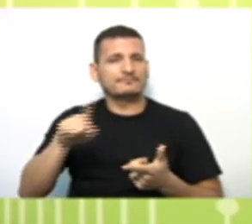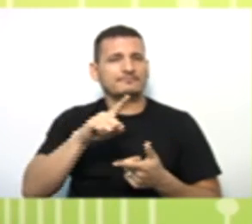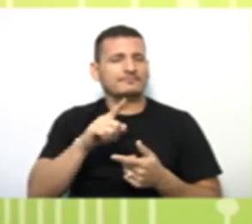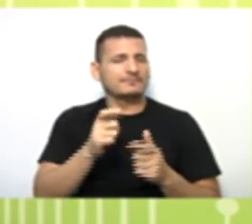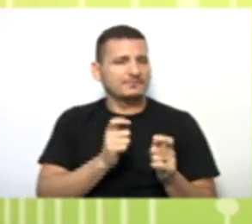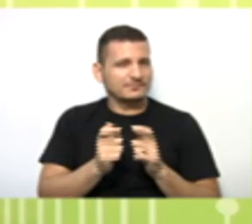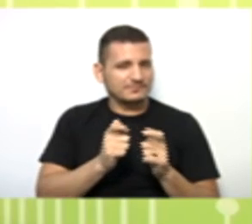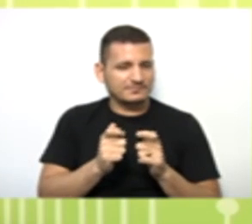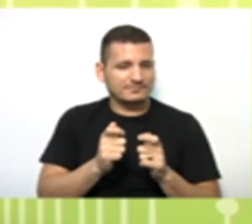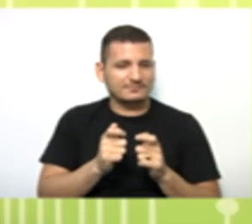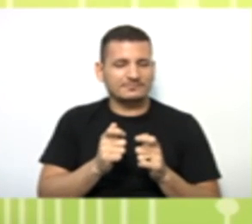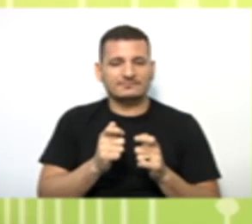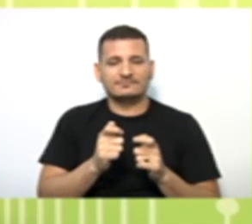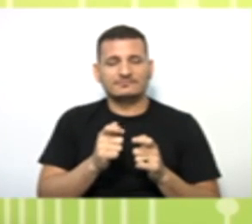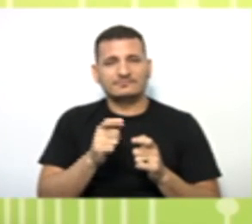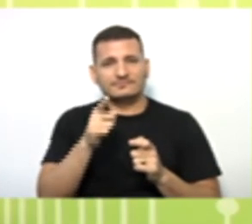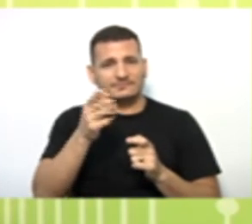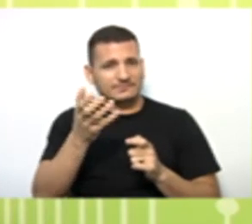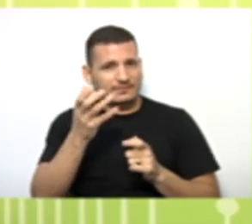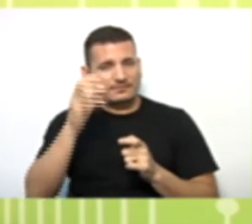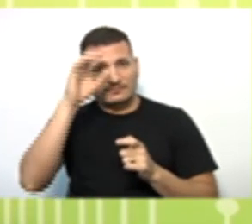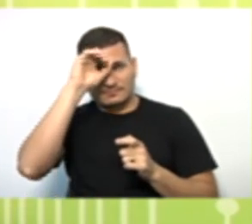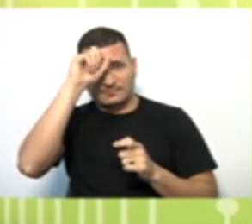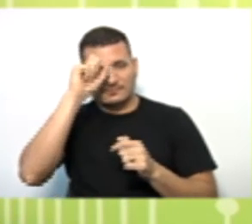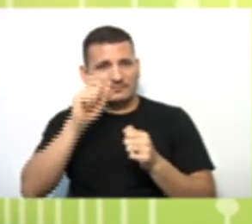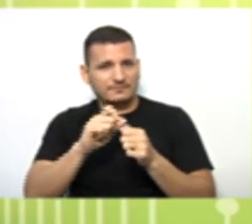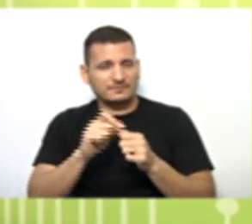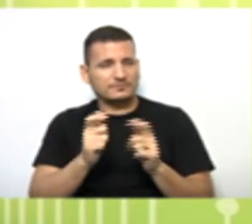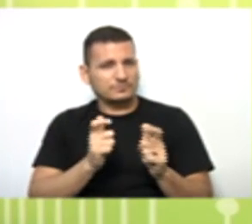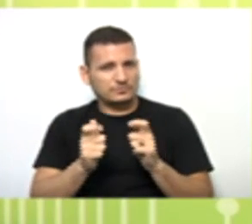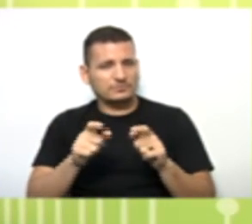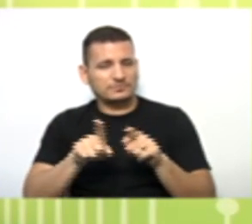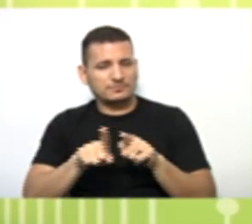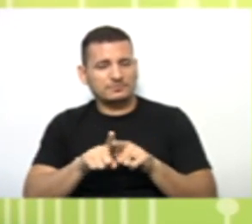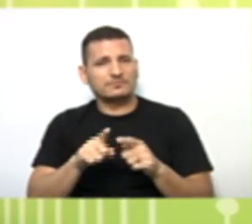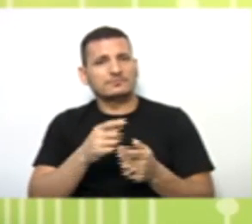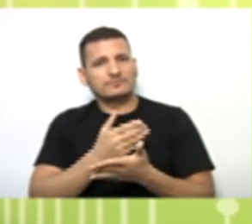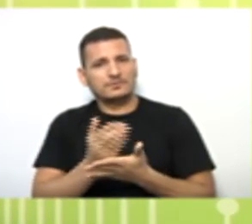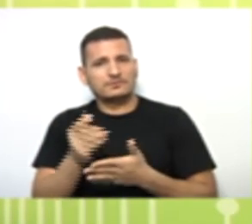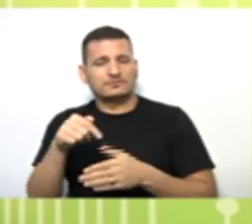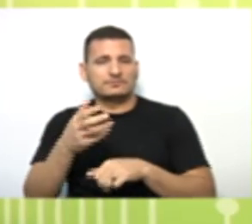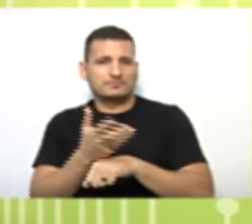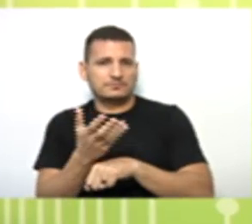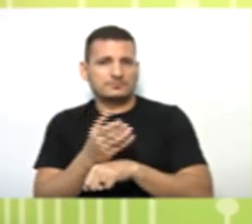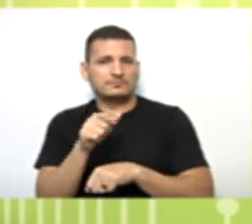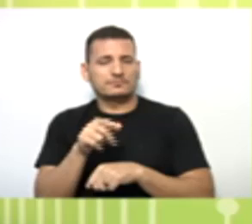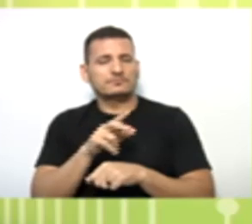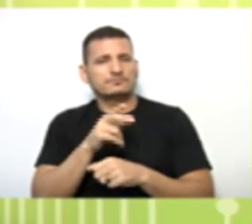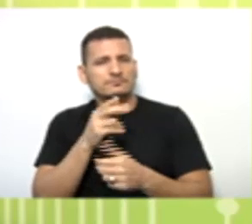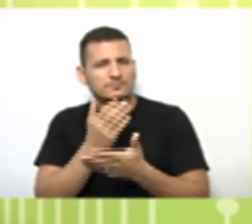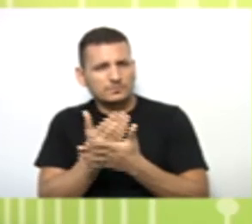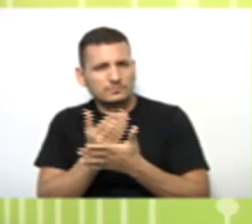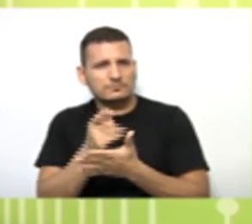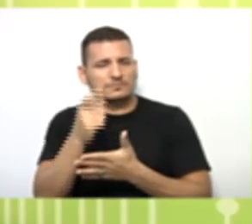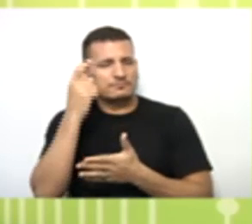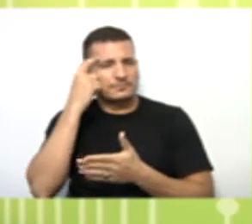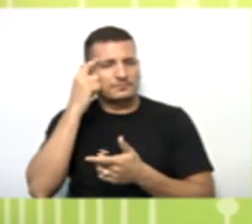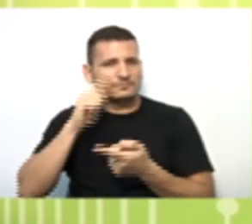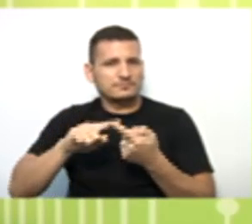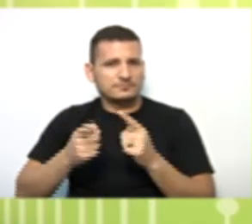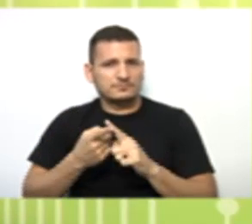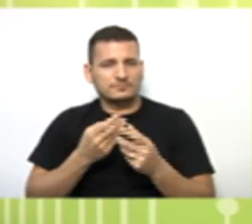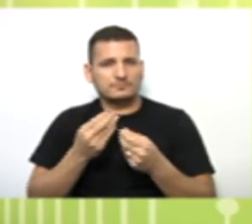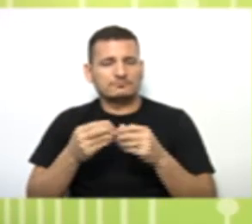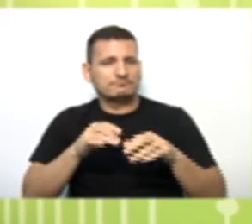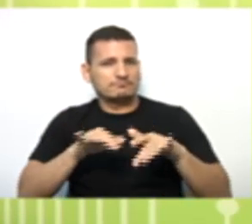não. Tá? Se você quiser aprender a fazer jogo também, começa por essa disciplina. Essa disciplina vai ajudar muito vocês a pensarem de forma lógica para